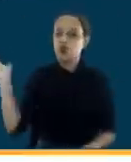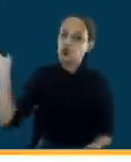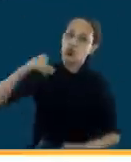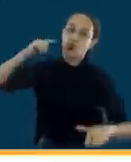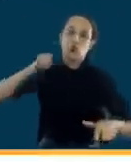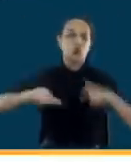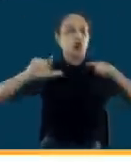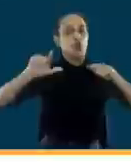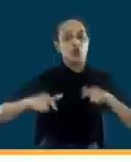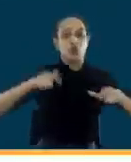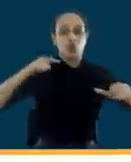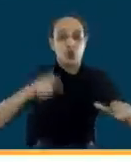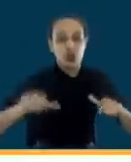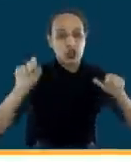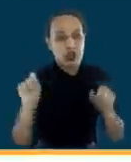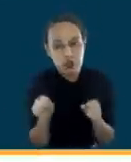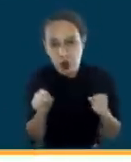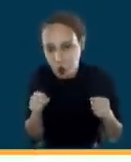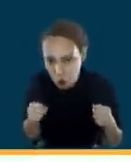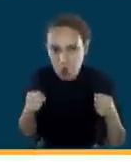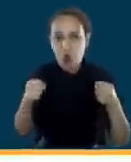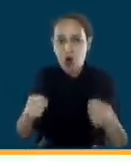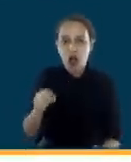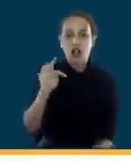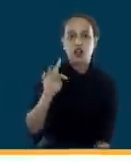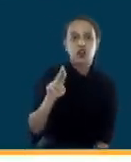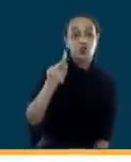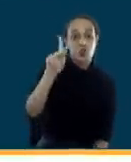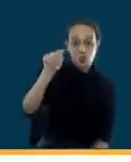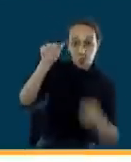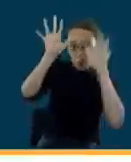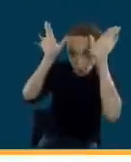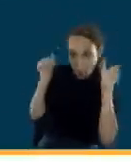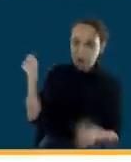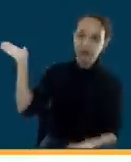vamos trabalhar com a força de Tupã. Hey,